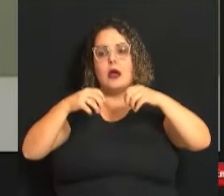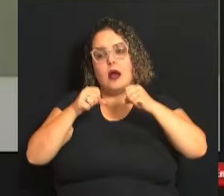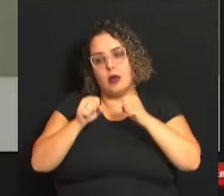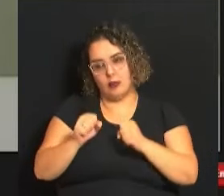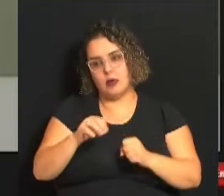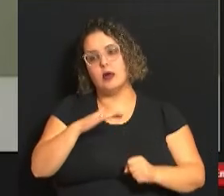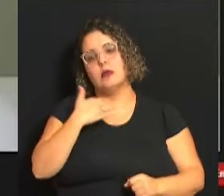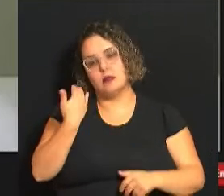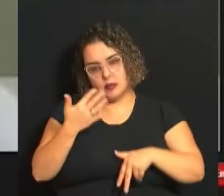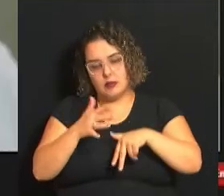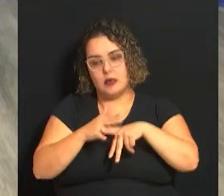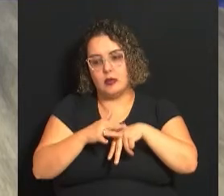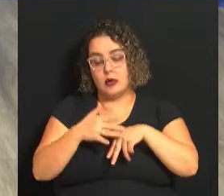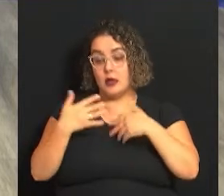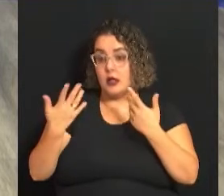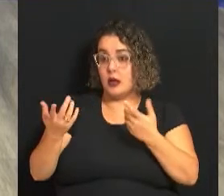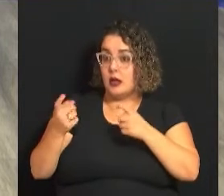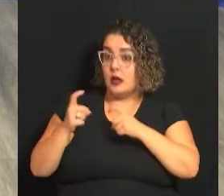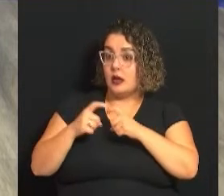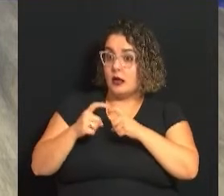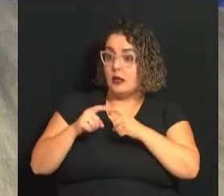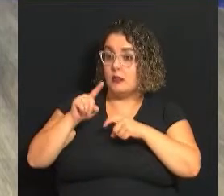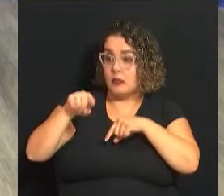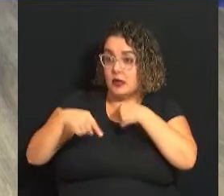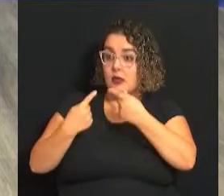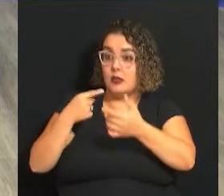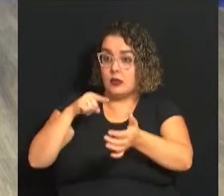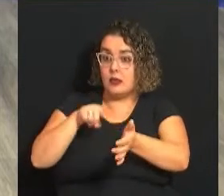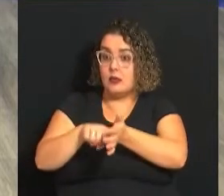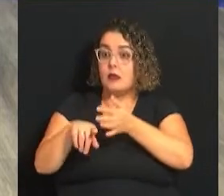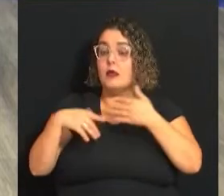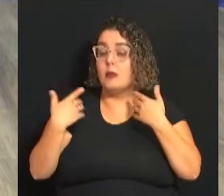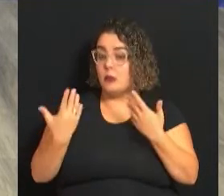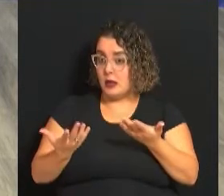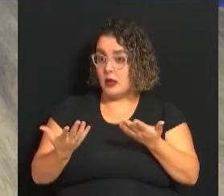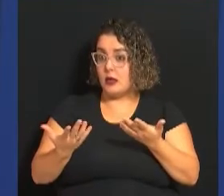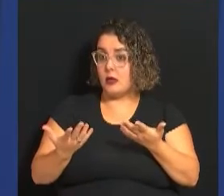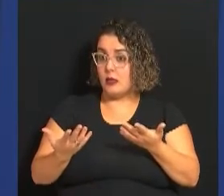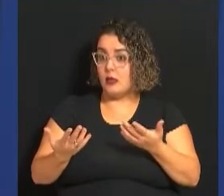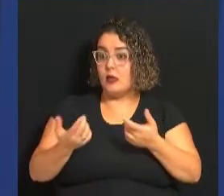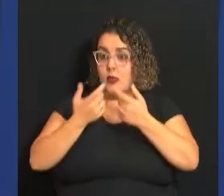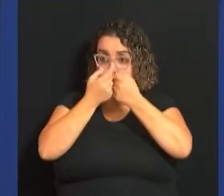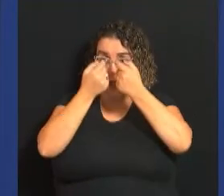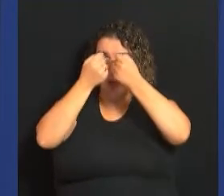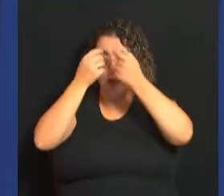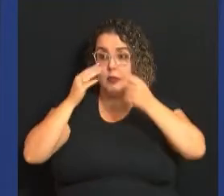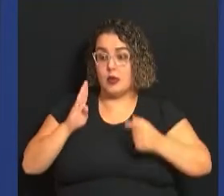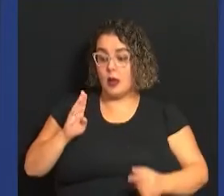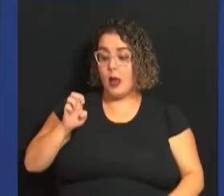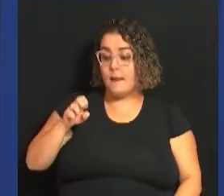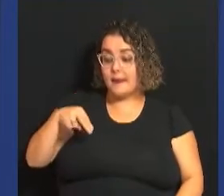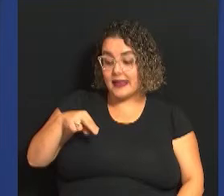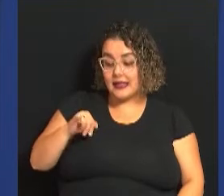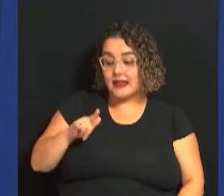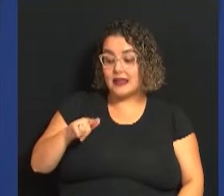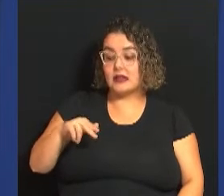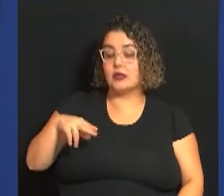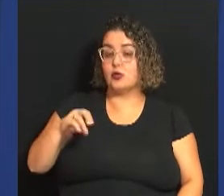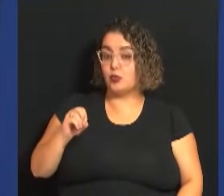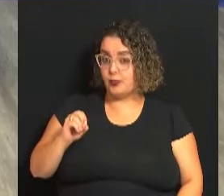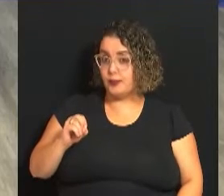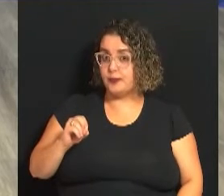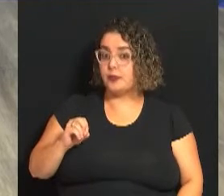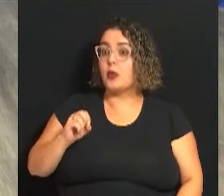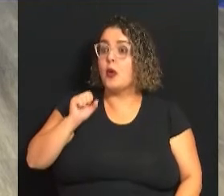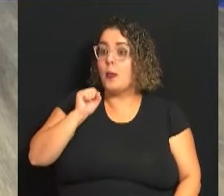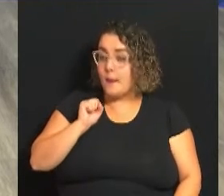paciente. Doutor, essa até seria a minha próxima pergunta. Mesmo sendo, então, um tumor benigno, ele pode deixar